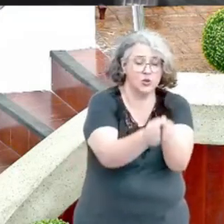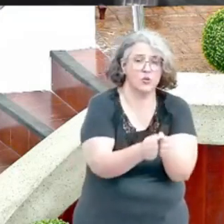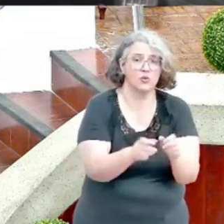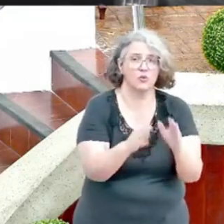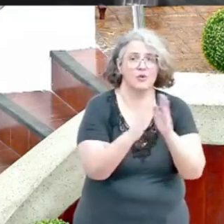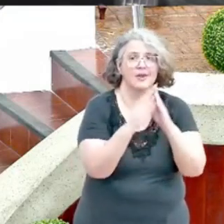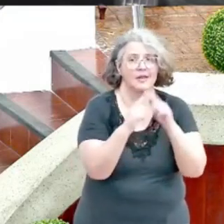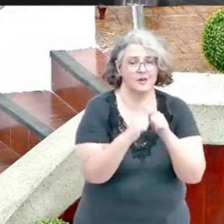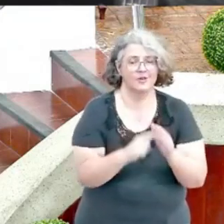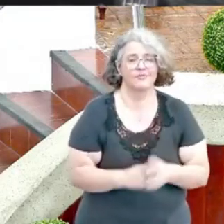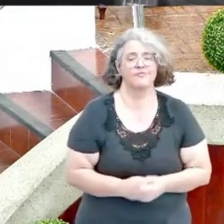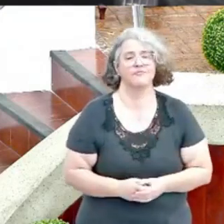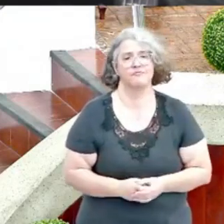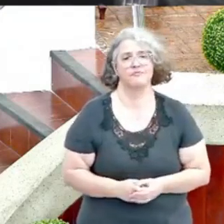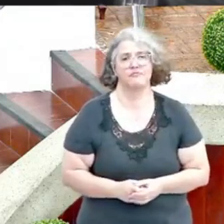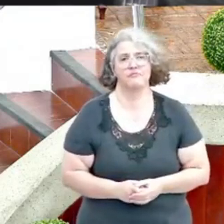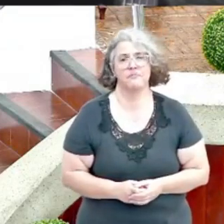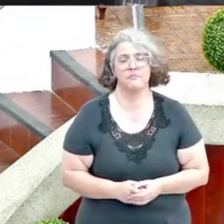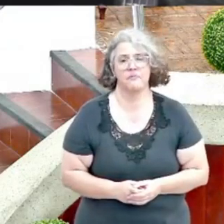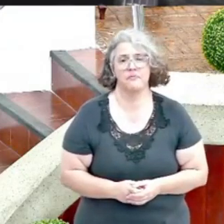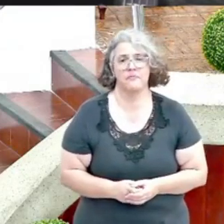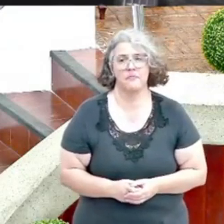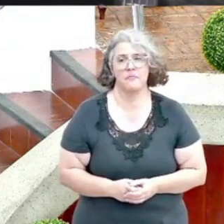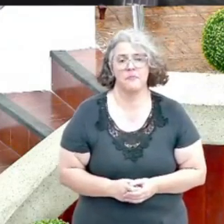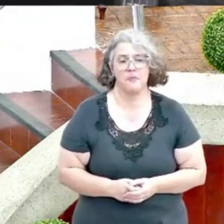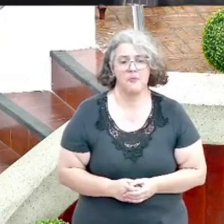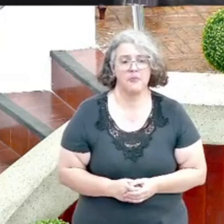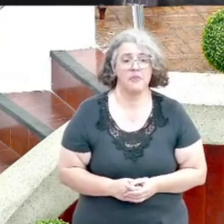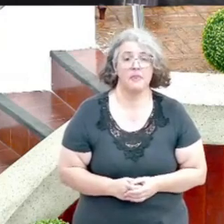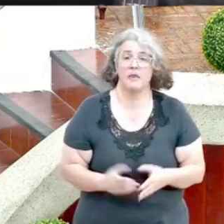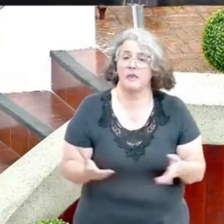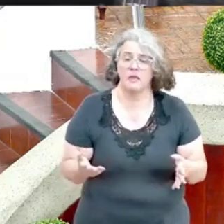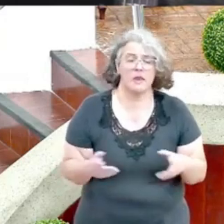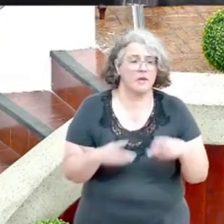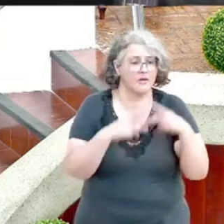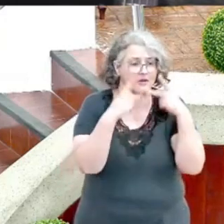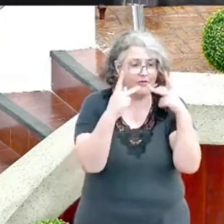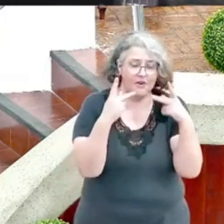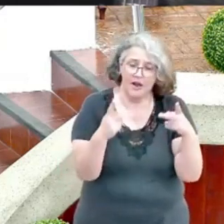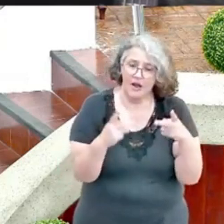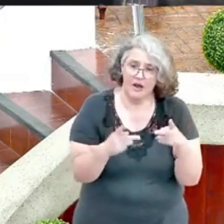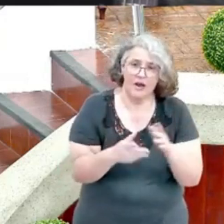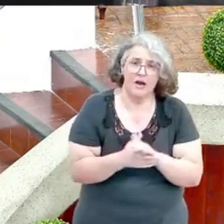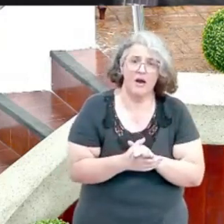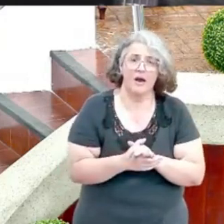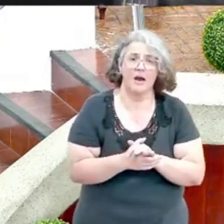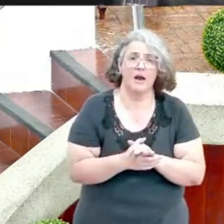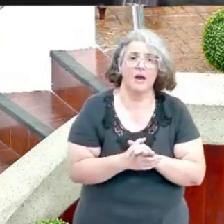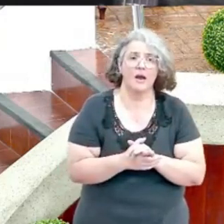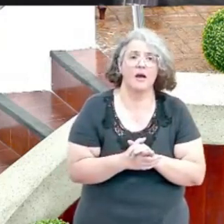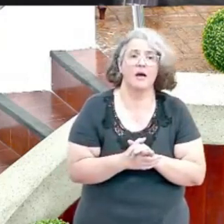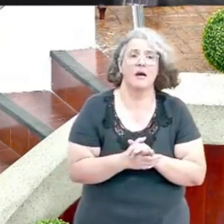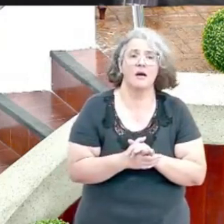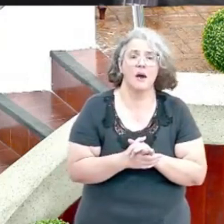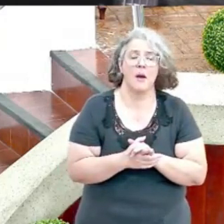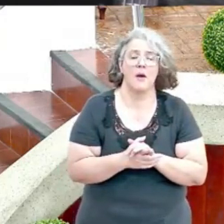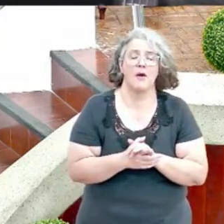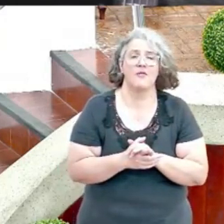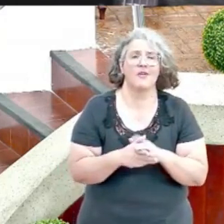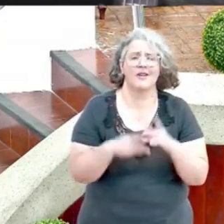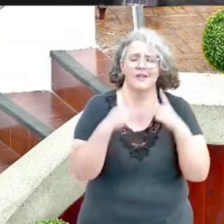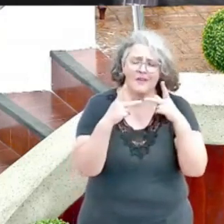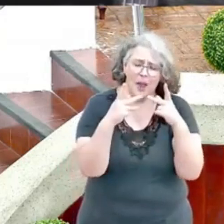Tessalônica. A forma de Paulo falar é extremamente